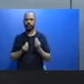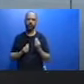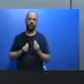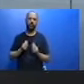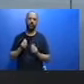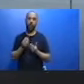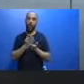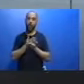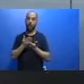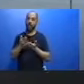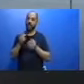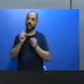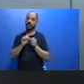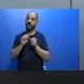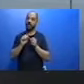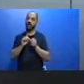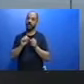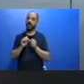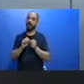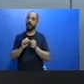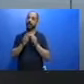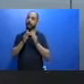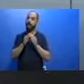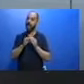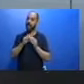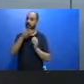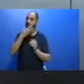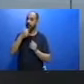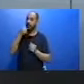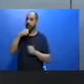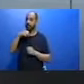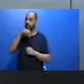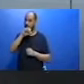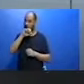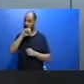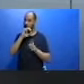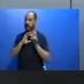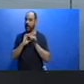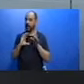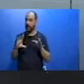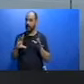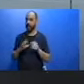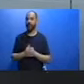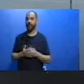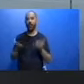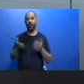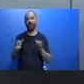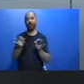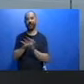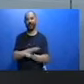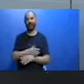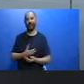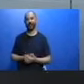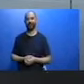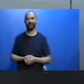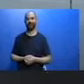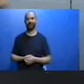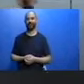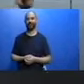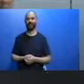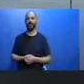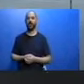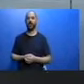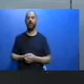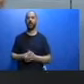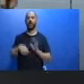o cartaz de vocês peçam autorização dos pais e hoje nós terminamos por aqui o